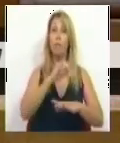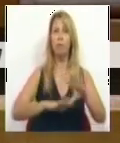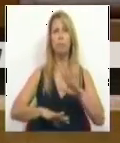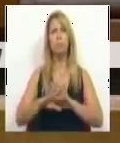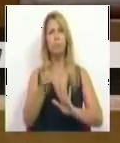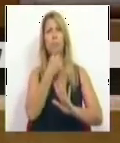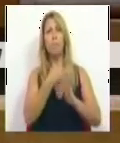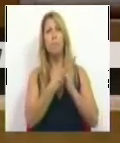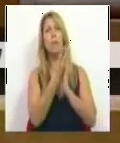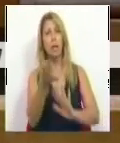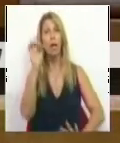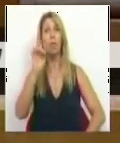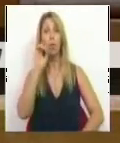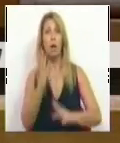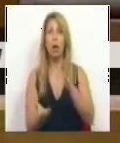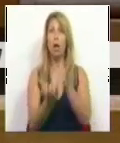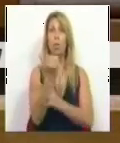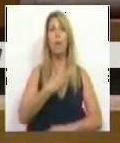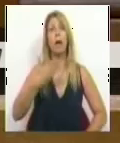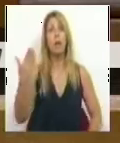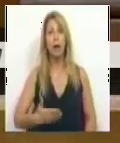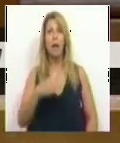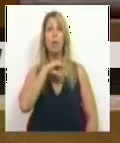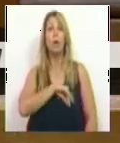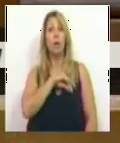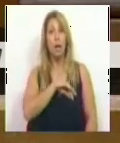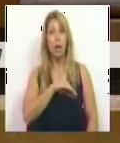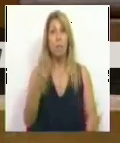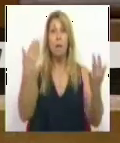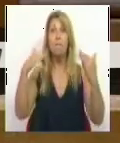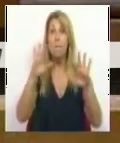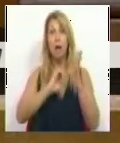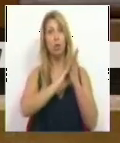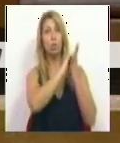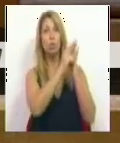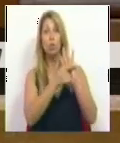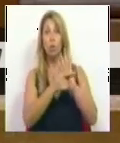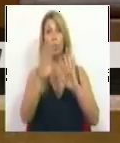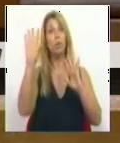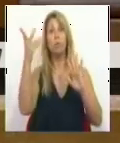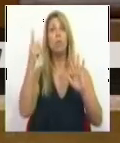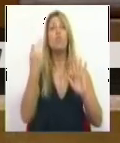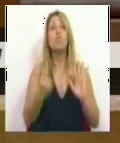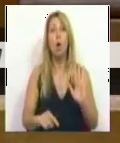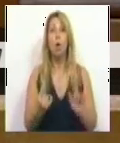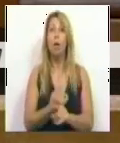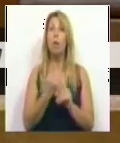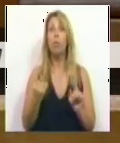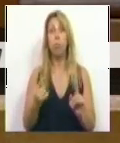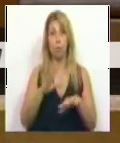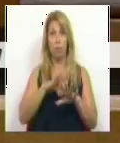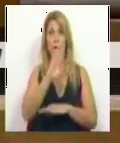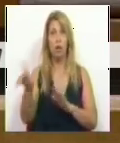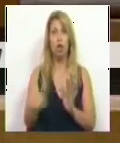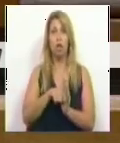medidas importantes de recuperação de direitos e rendimentos, mas tudo isso ocorre apenas nas margens da